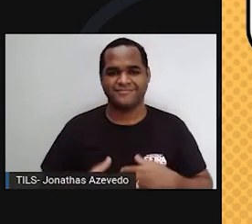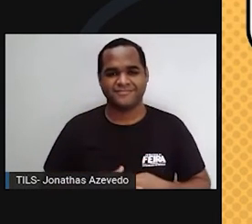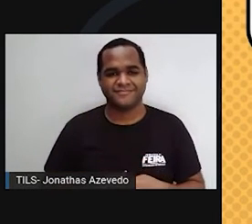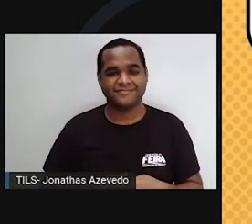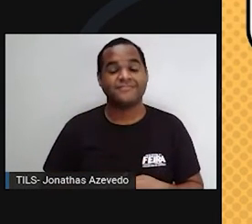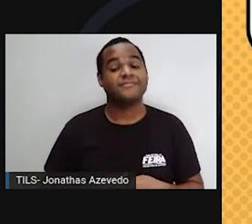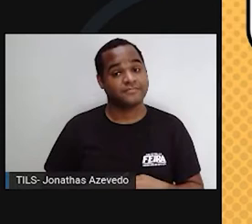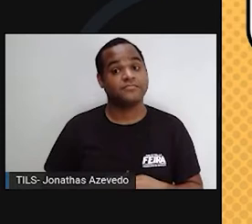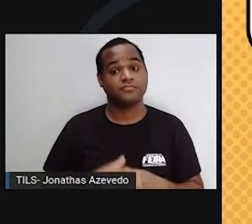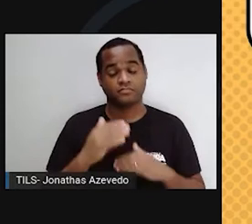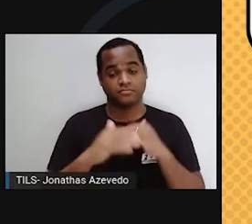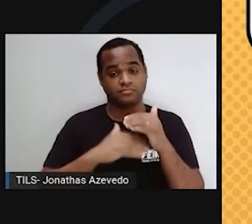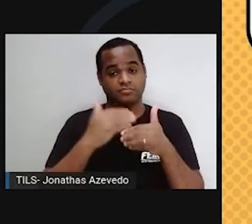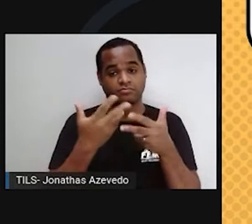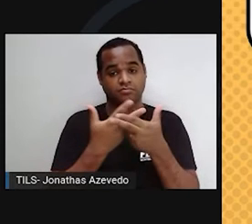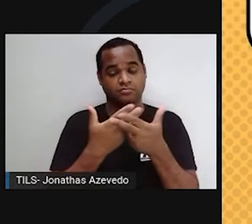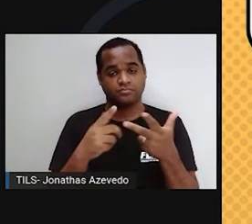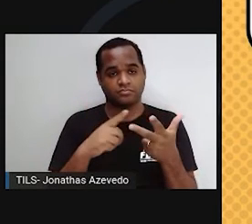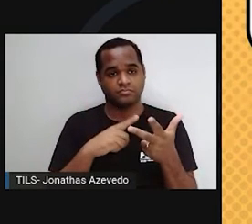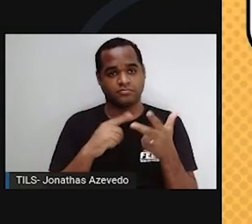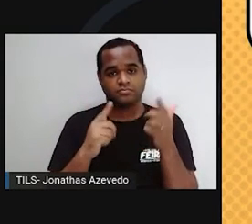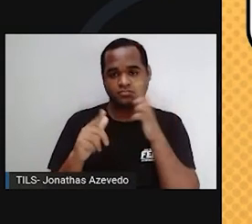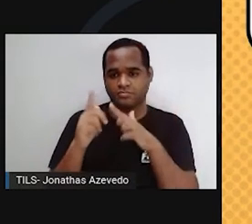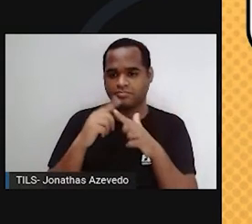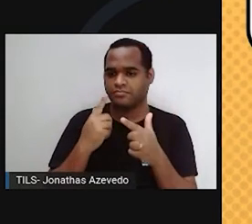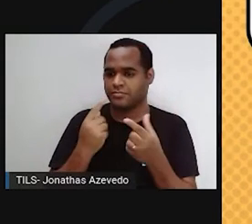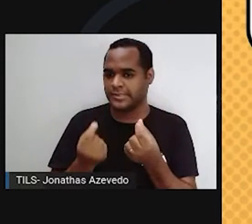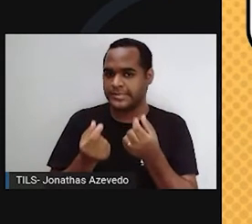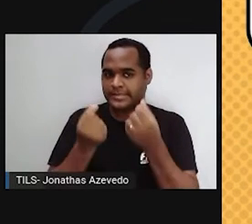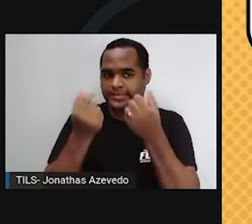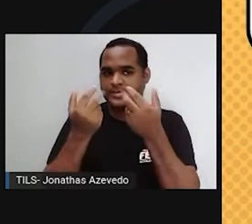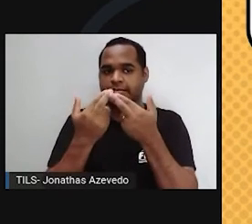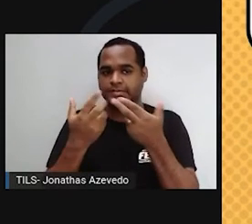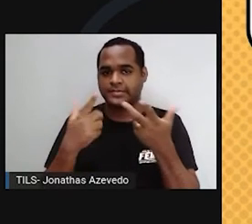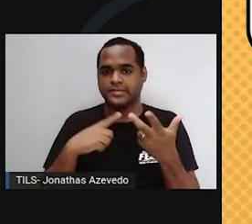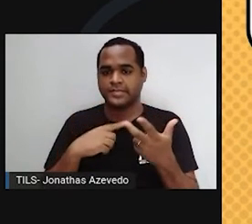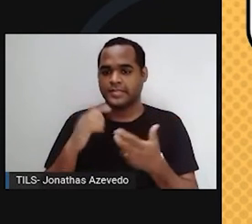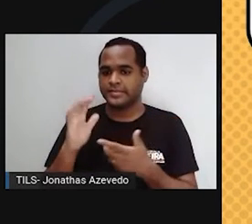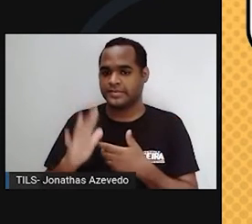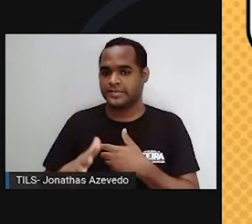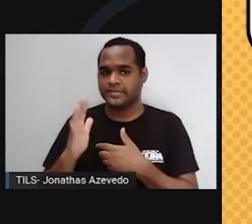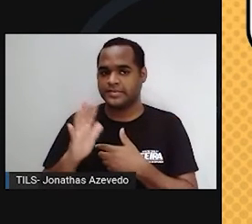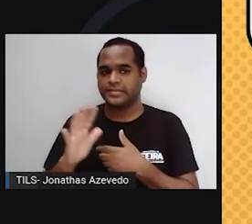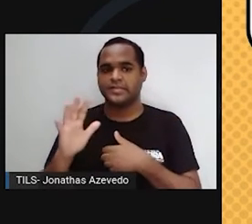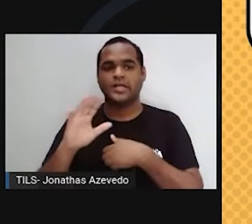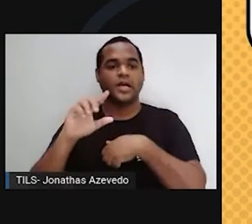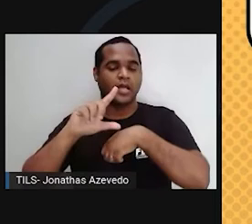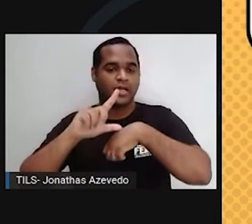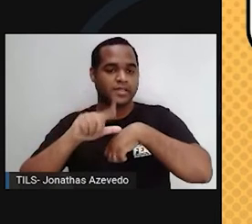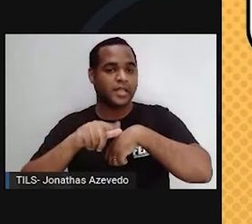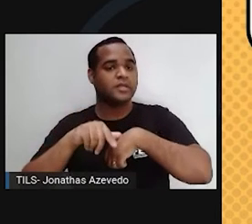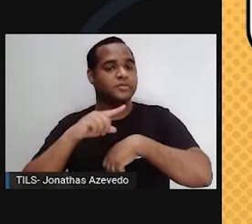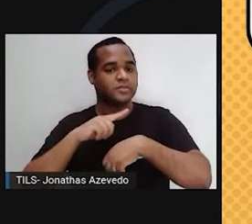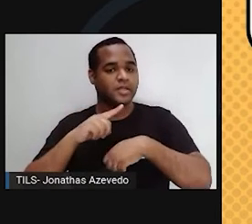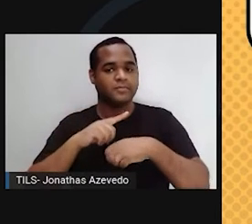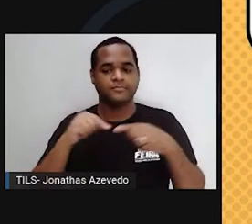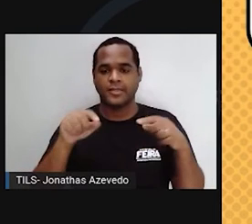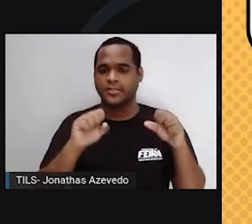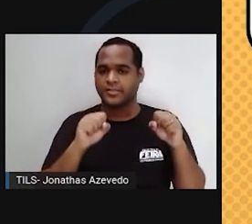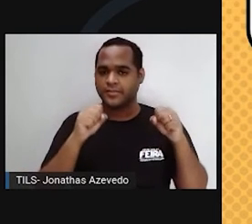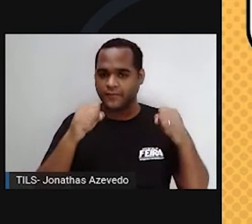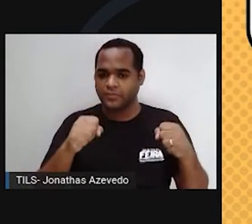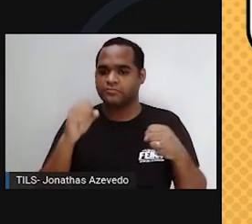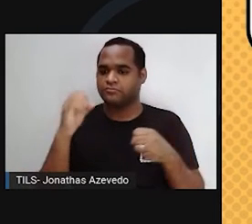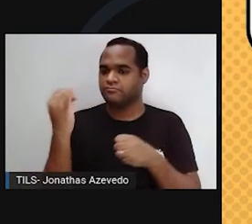Embora o processo tenha sofrido com um custo financeiro alto e muitos atrasos, deixa uma mensagem de que o esforço em prol